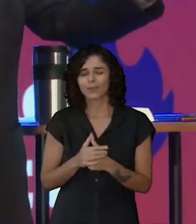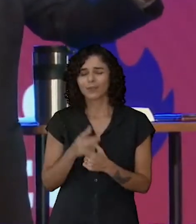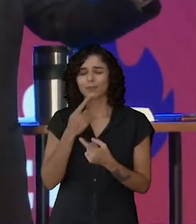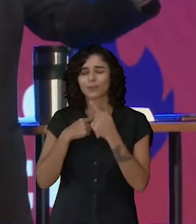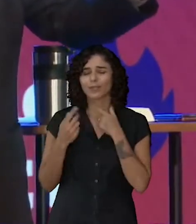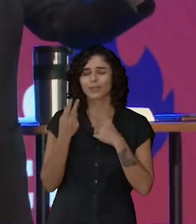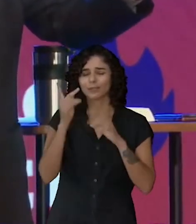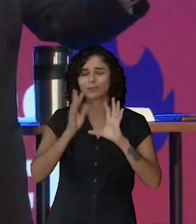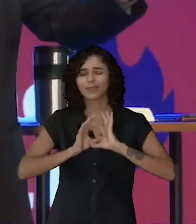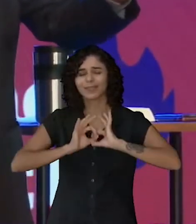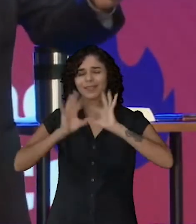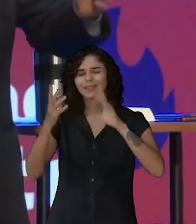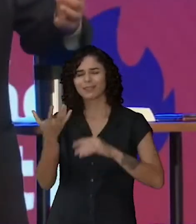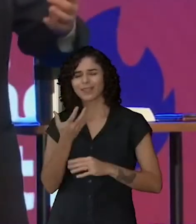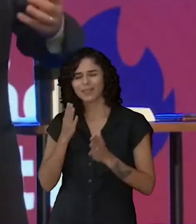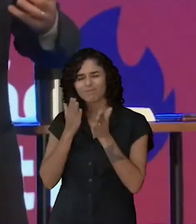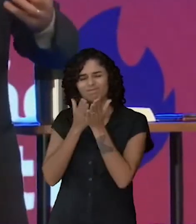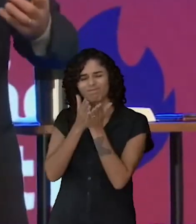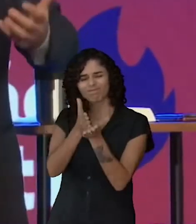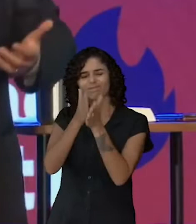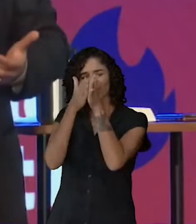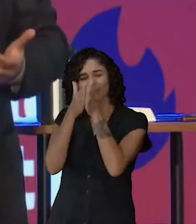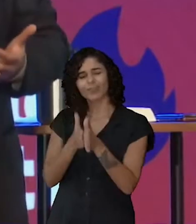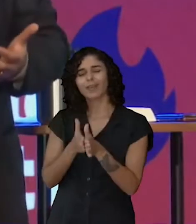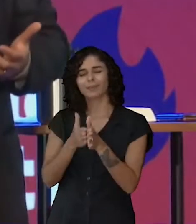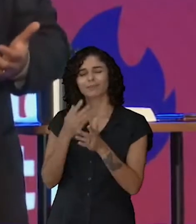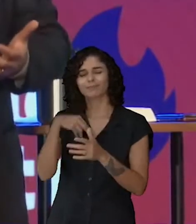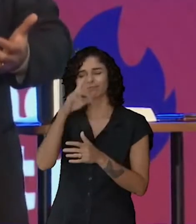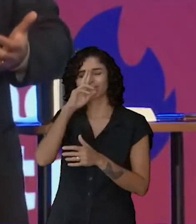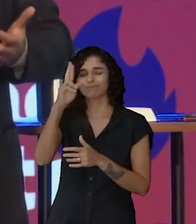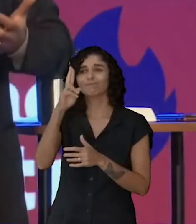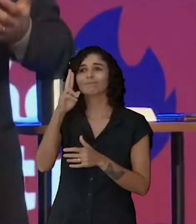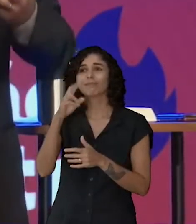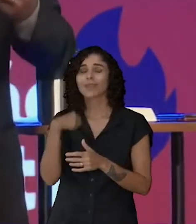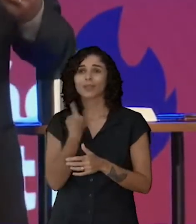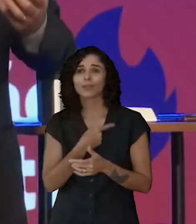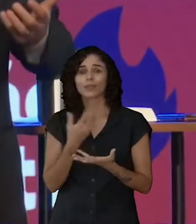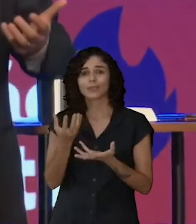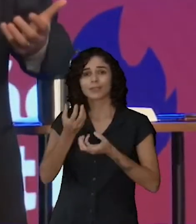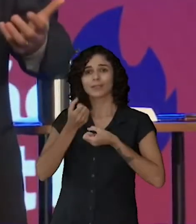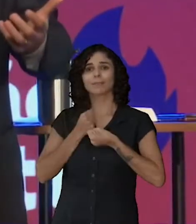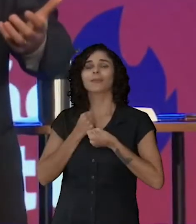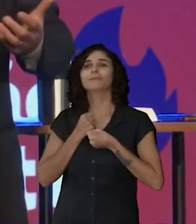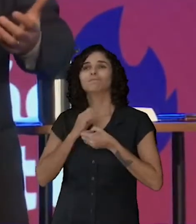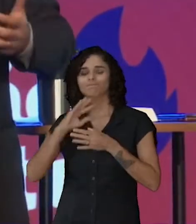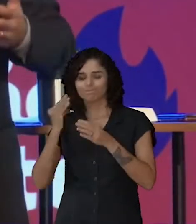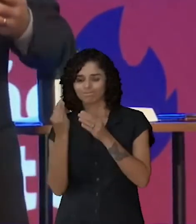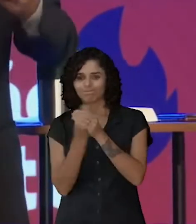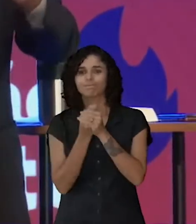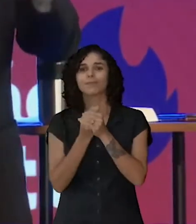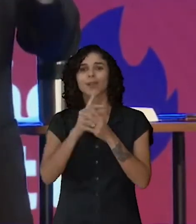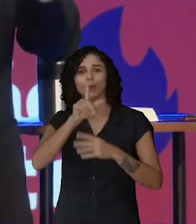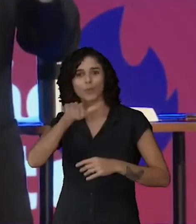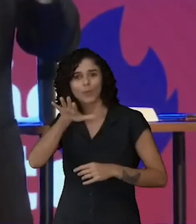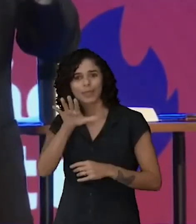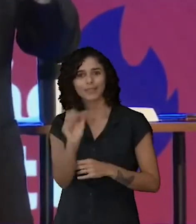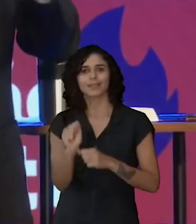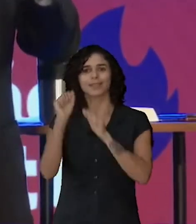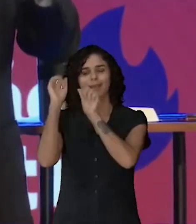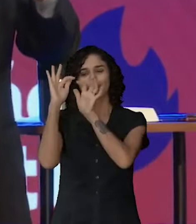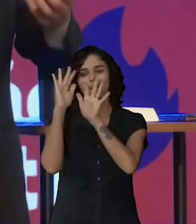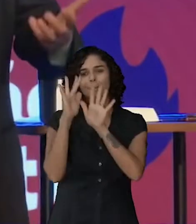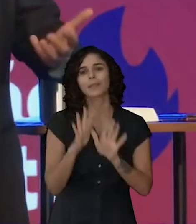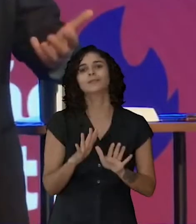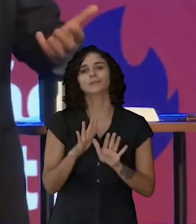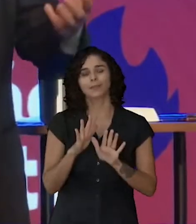estações da nossa vida. Agora nós recebemos a Luísa e nós a abençoamos no ministério que o Senhor tem para